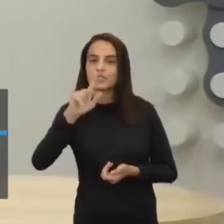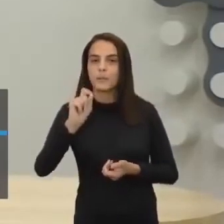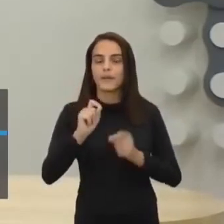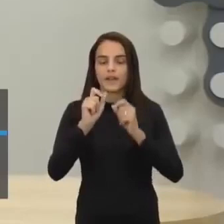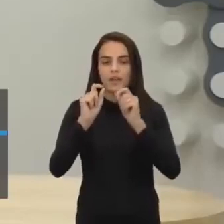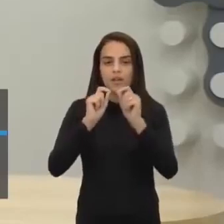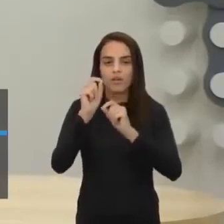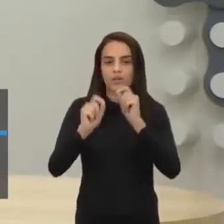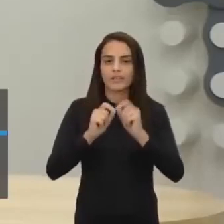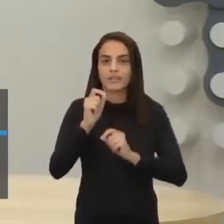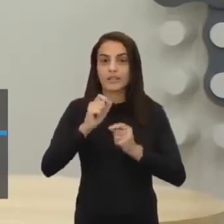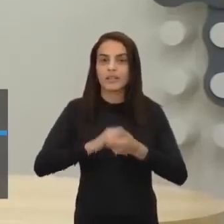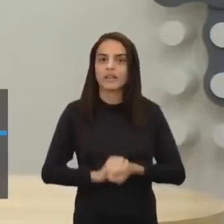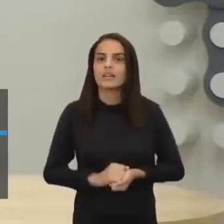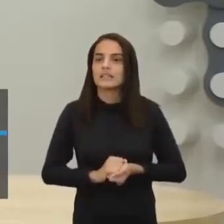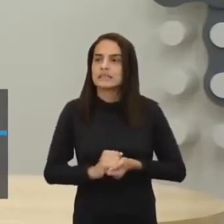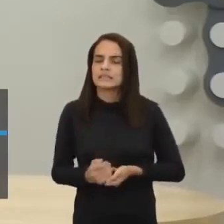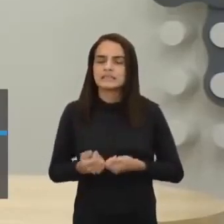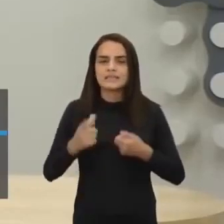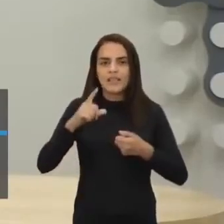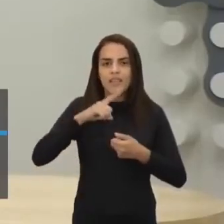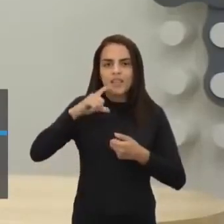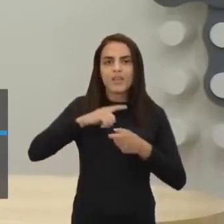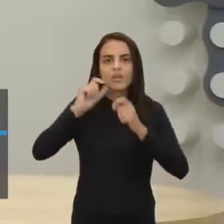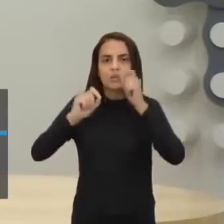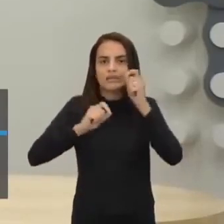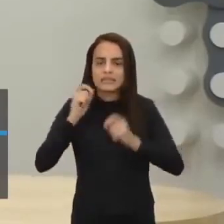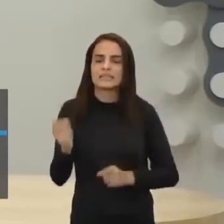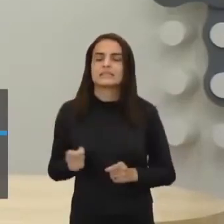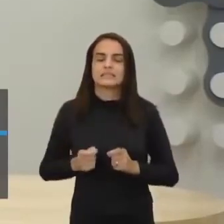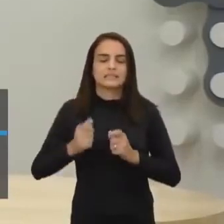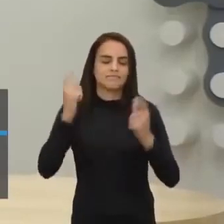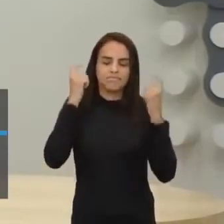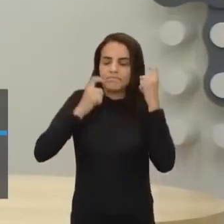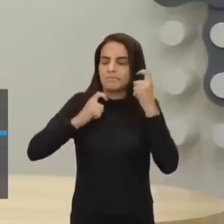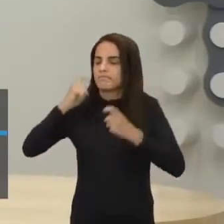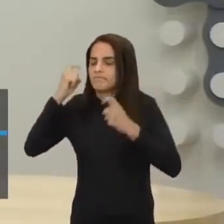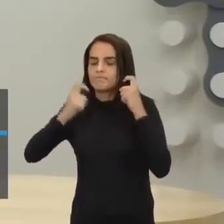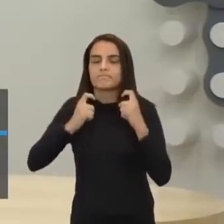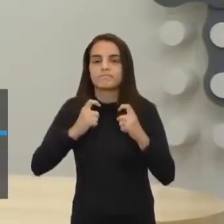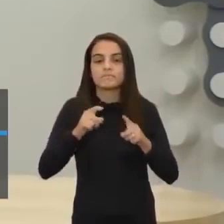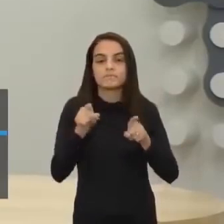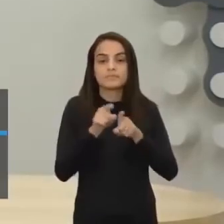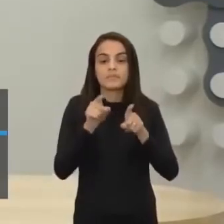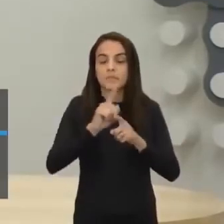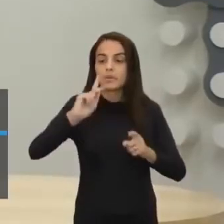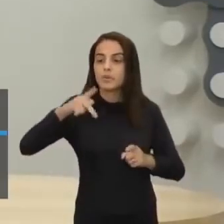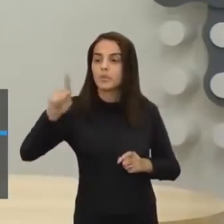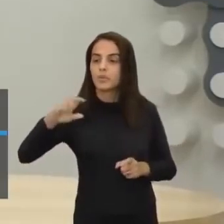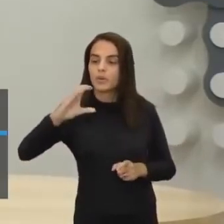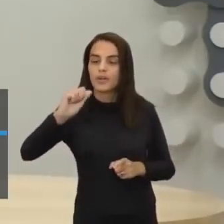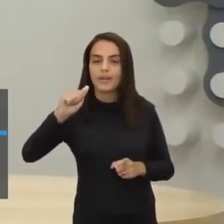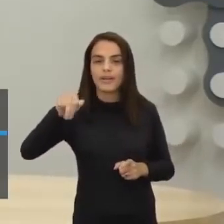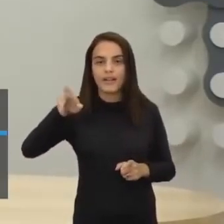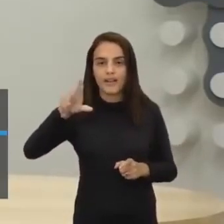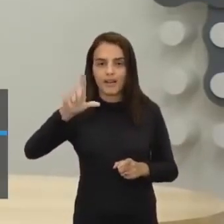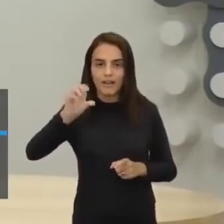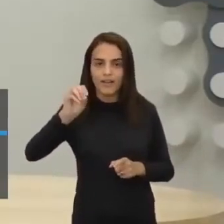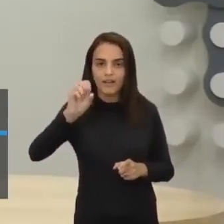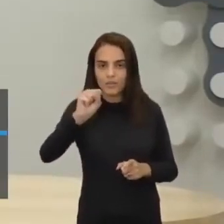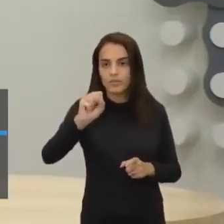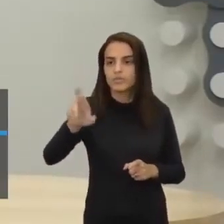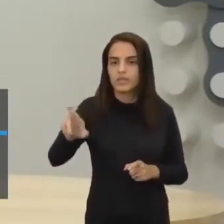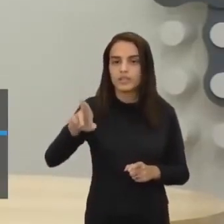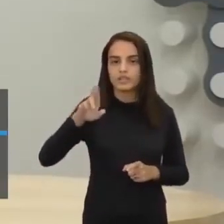foi colocado pelo personagem aí do aluno Daniel. E também o Pro Carlos traz da escola Berta